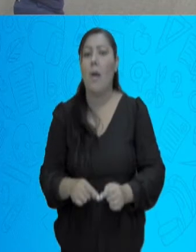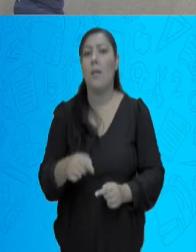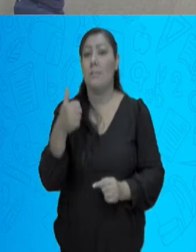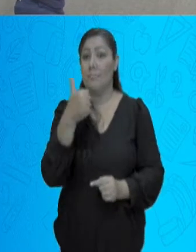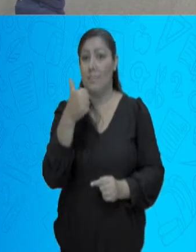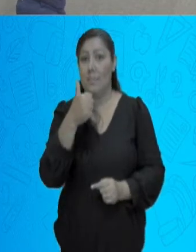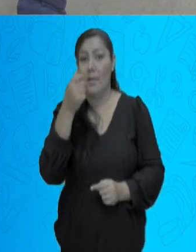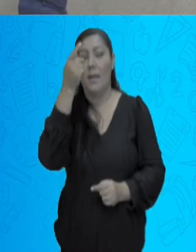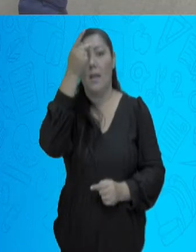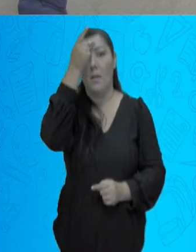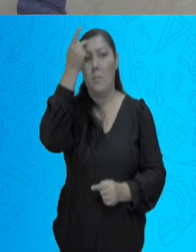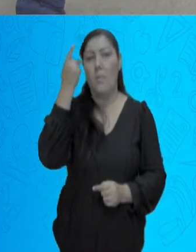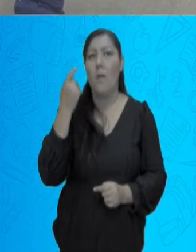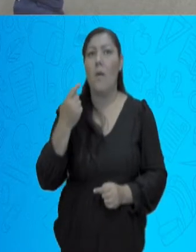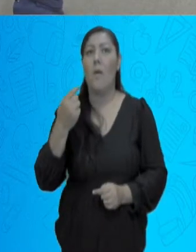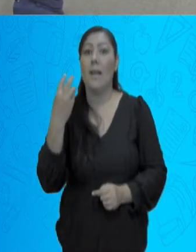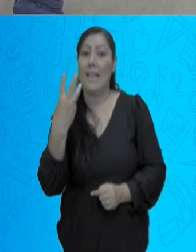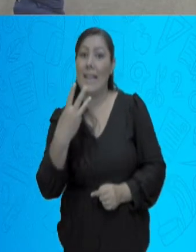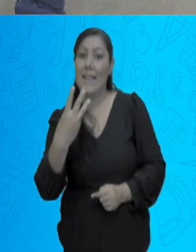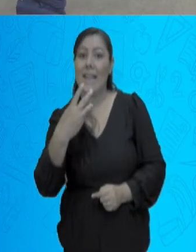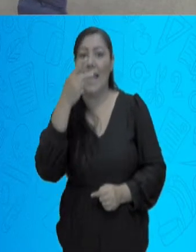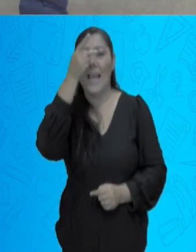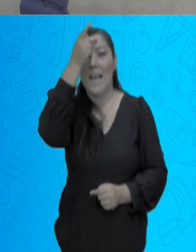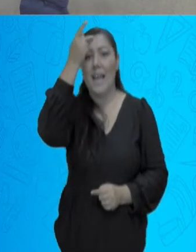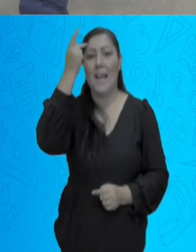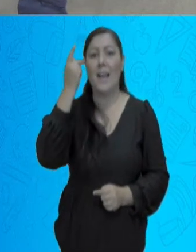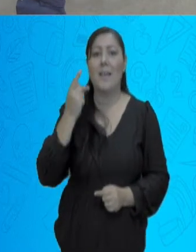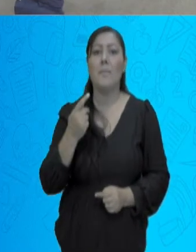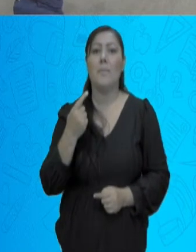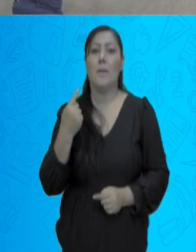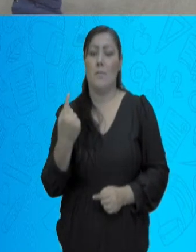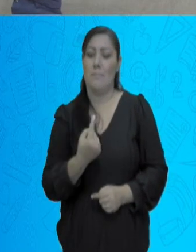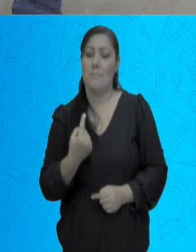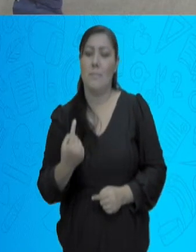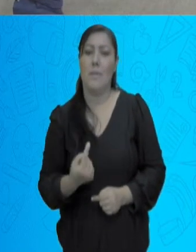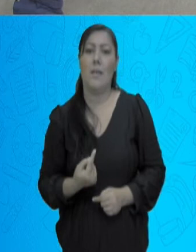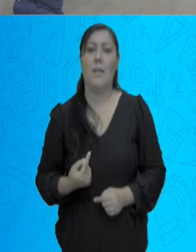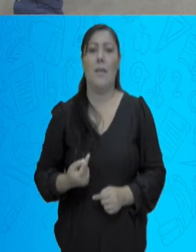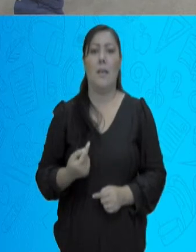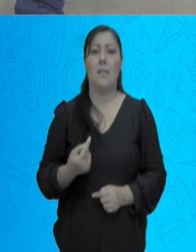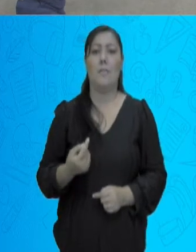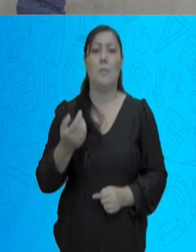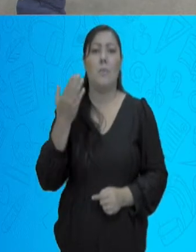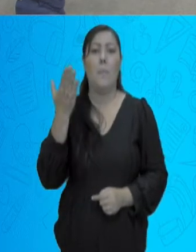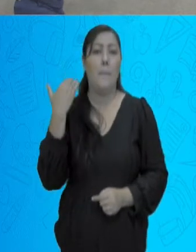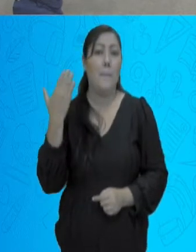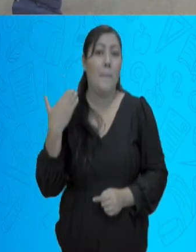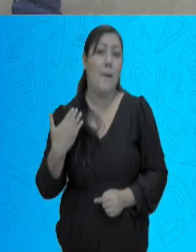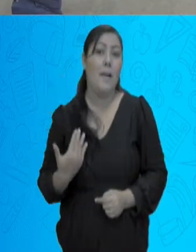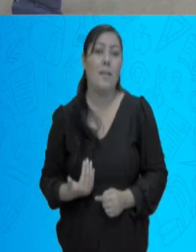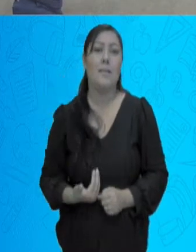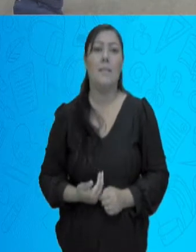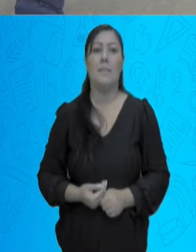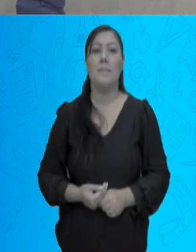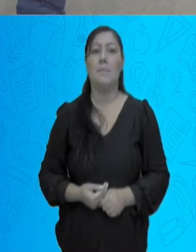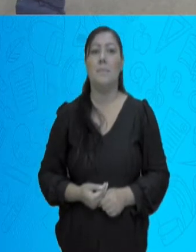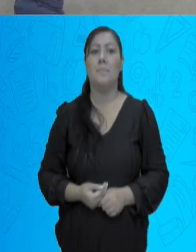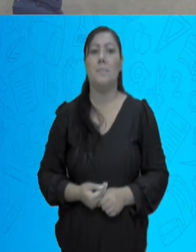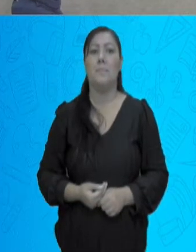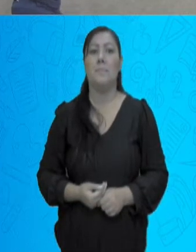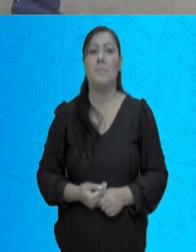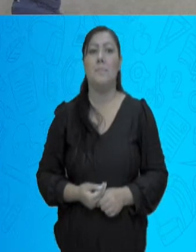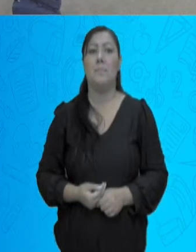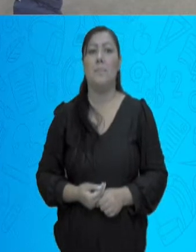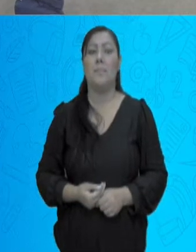terceira pessoa do singular, do pretérito, do passado perfeito, é quis, terminada em S, né? E